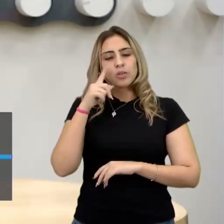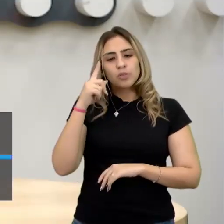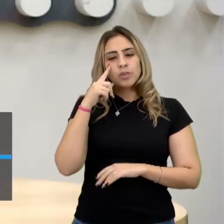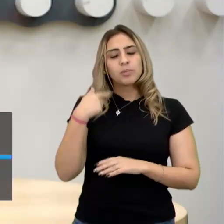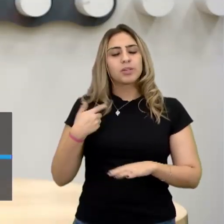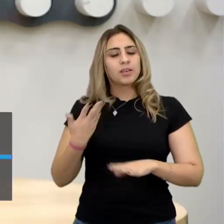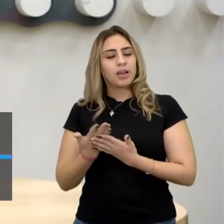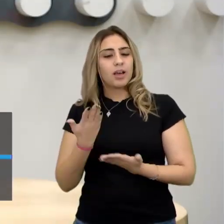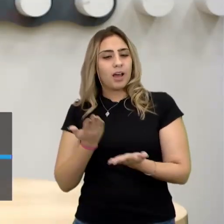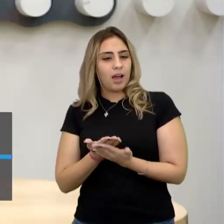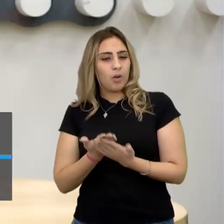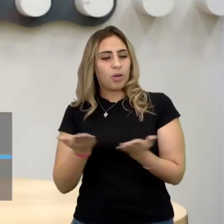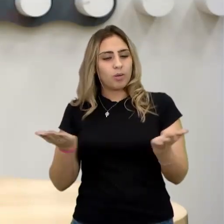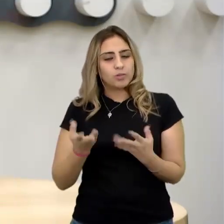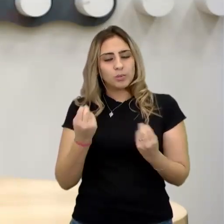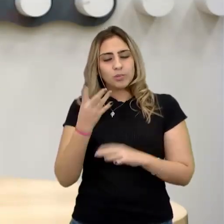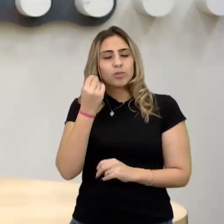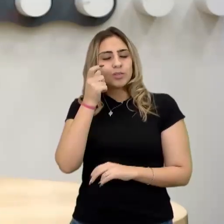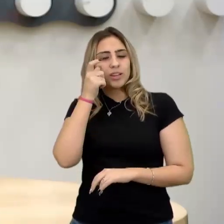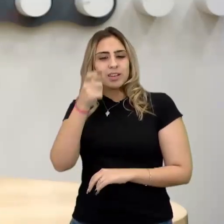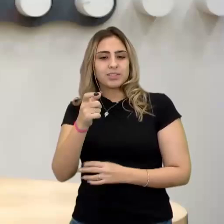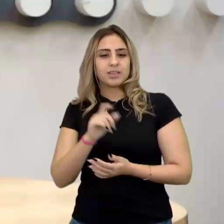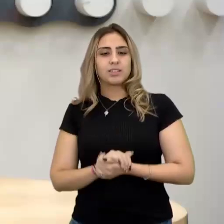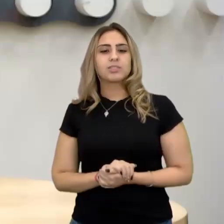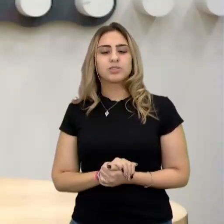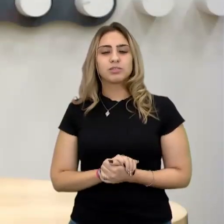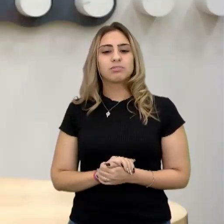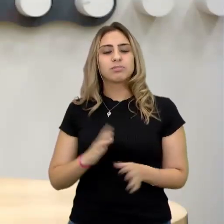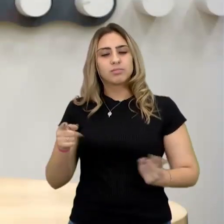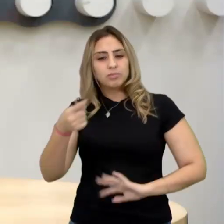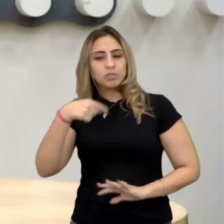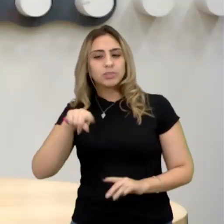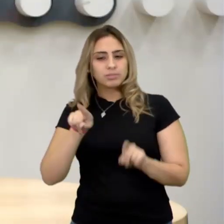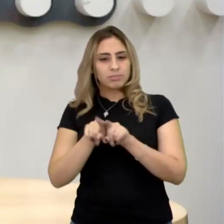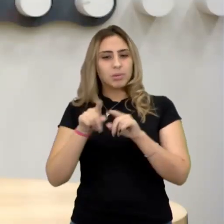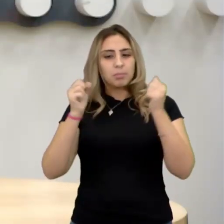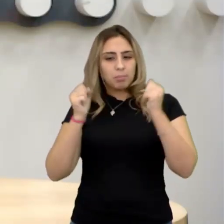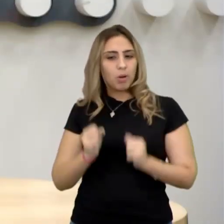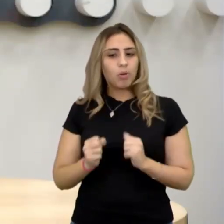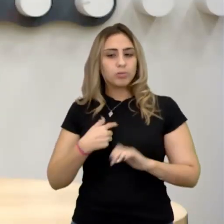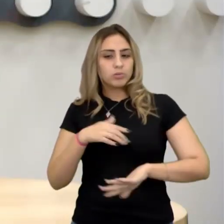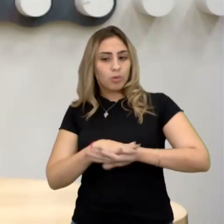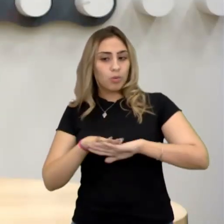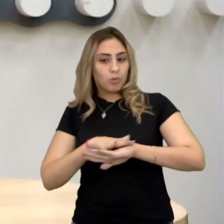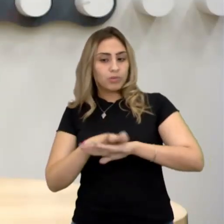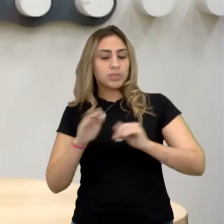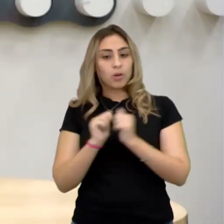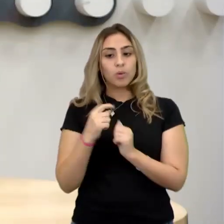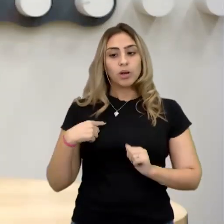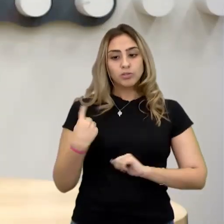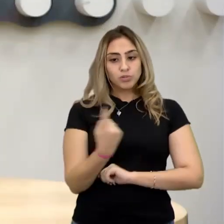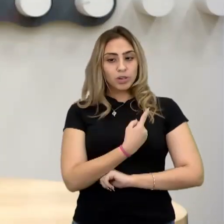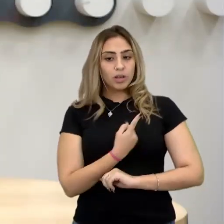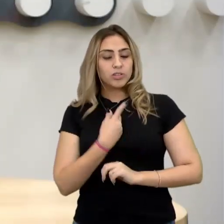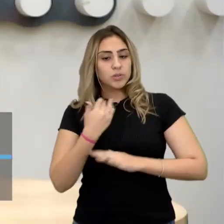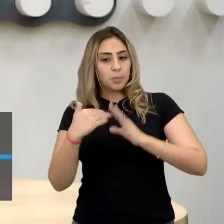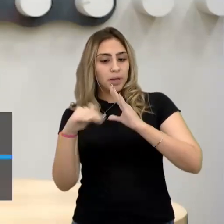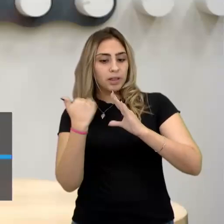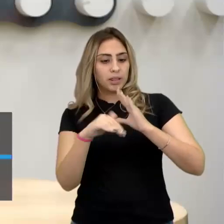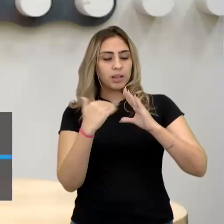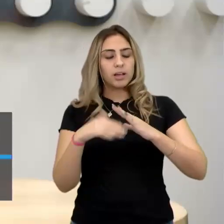a aula de hoje está muito interessante. E vocês também podem conversar com a gente,